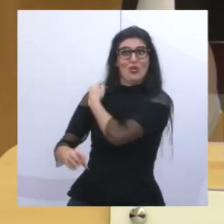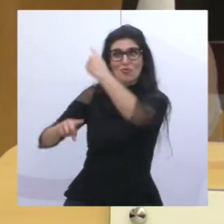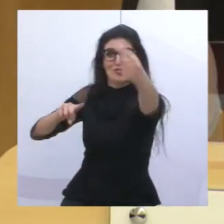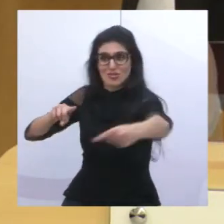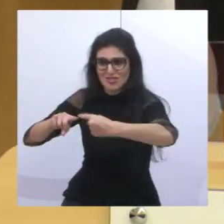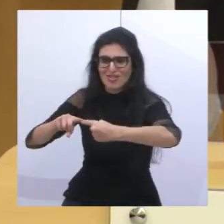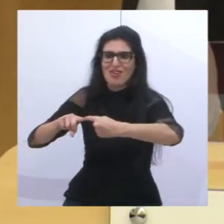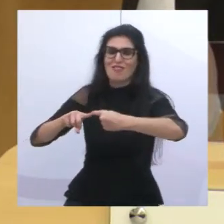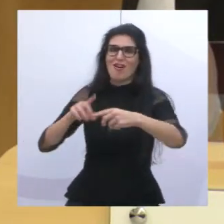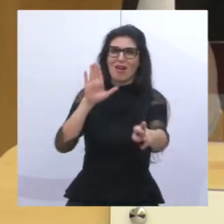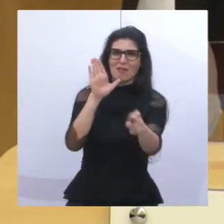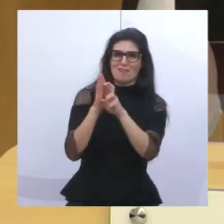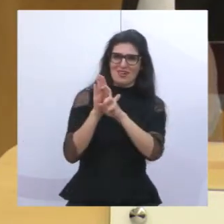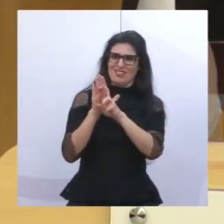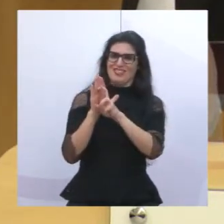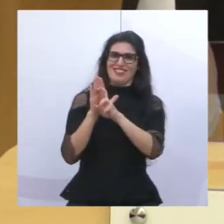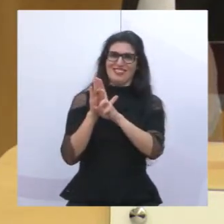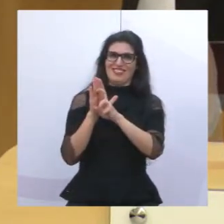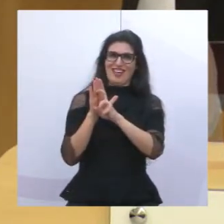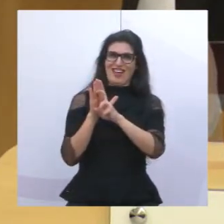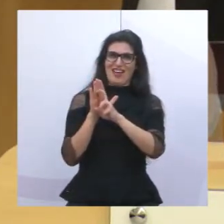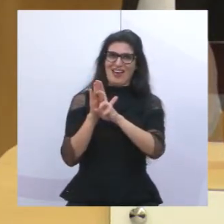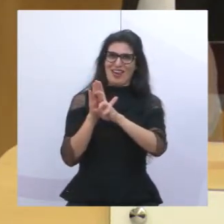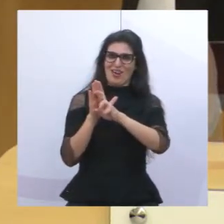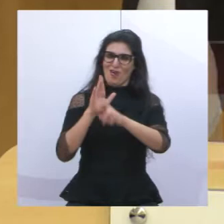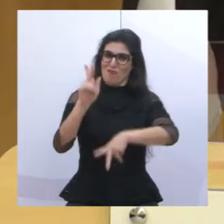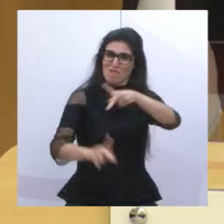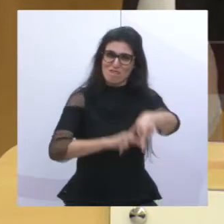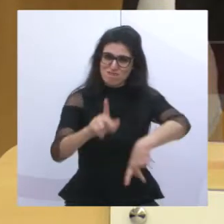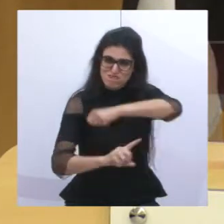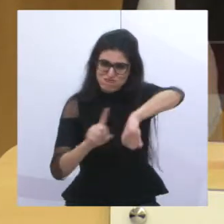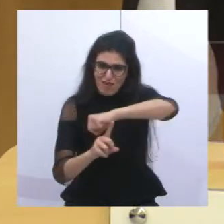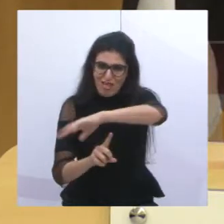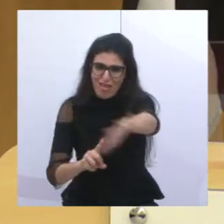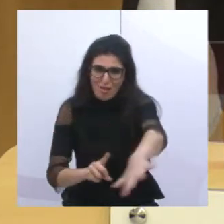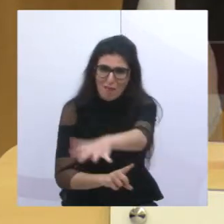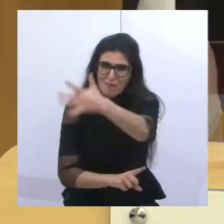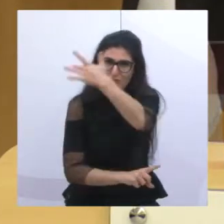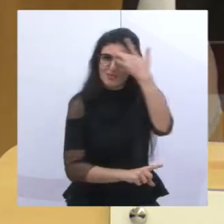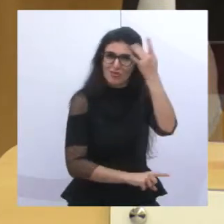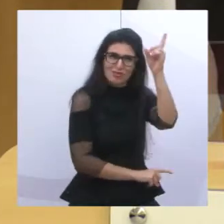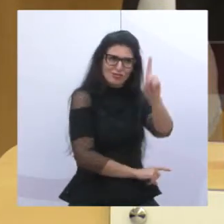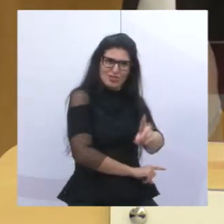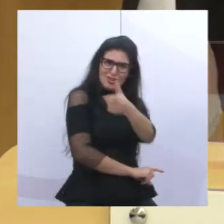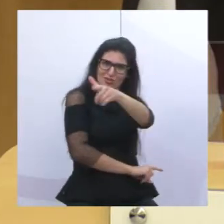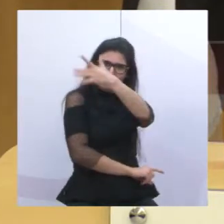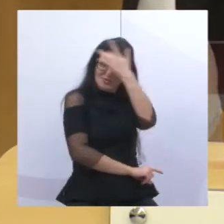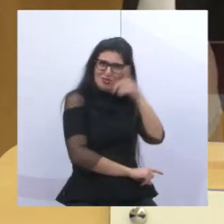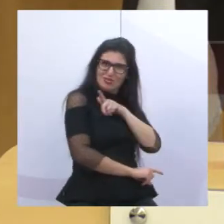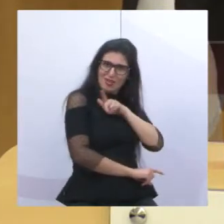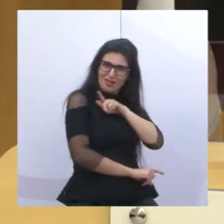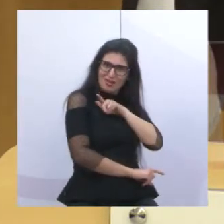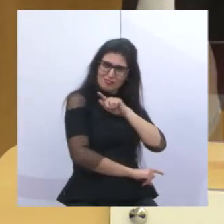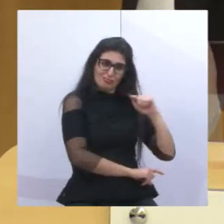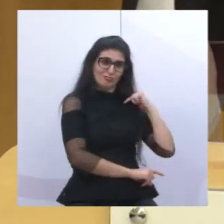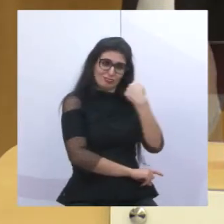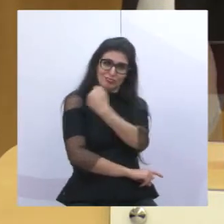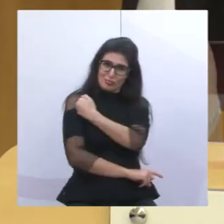aqueles que nos elegeram, os direitos daqueles e daquelas. Então a Organização Mundial deixa bem